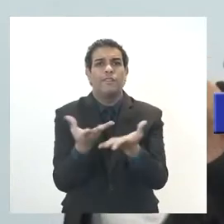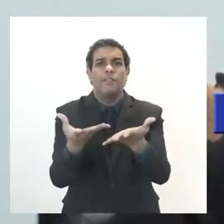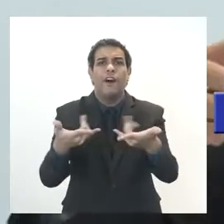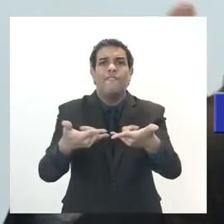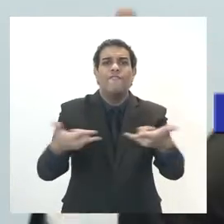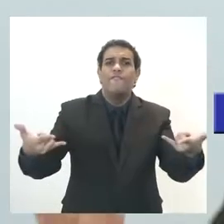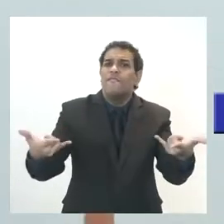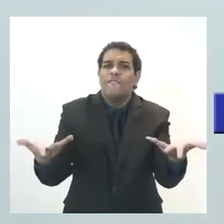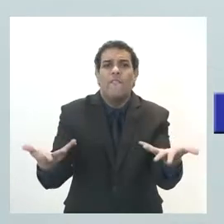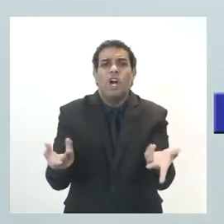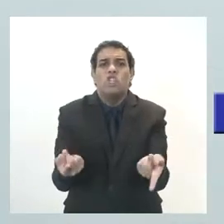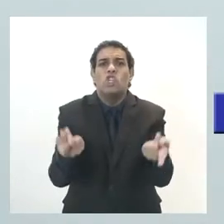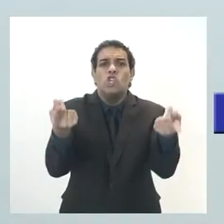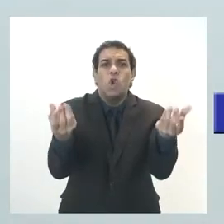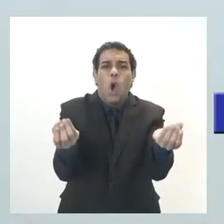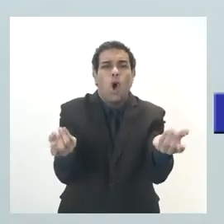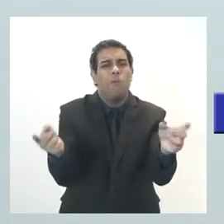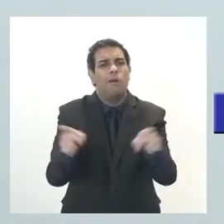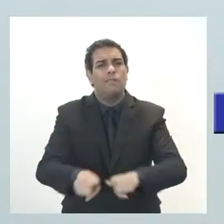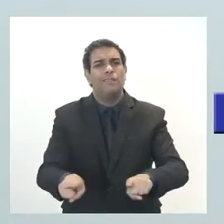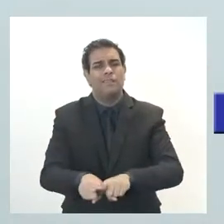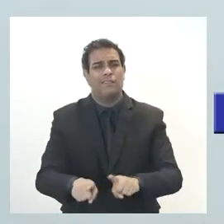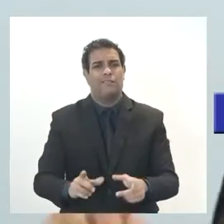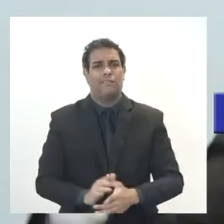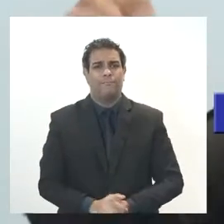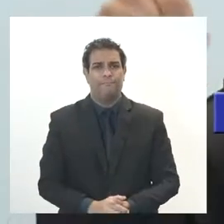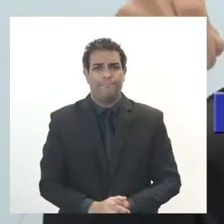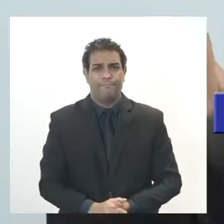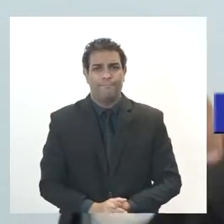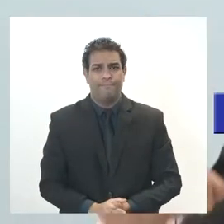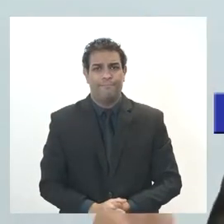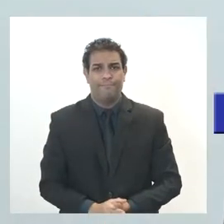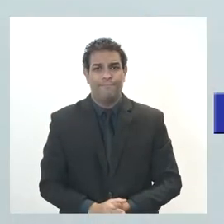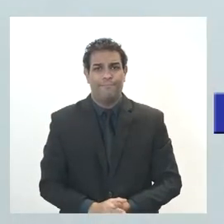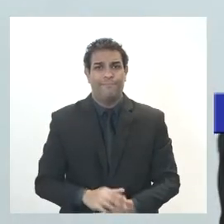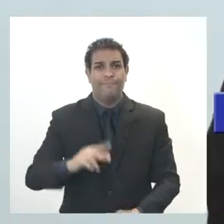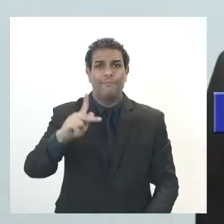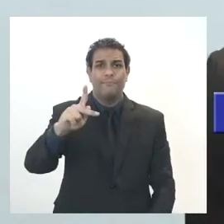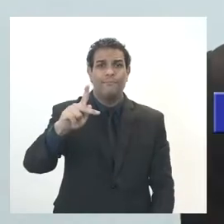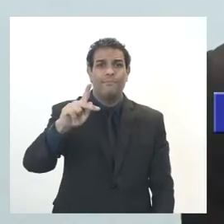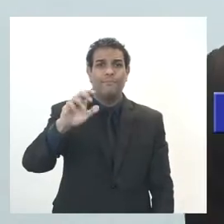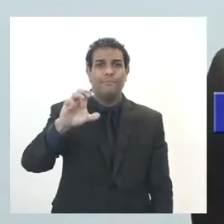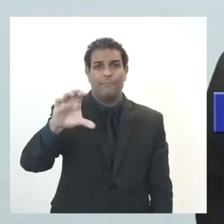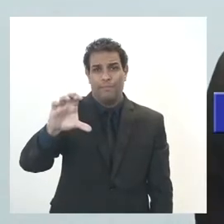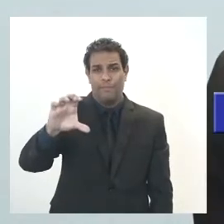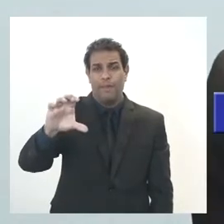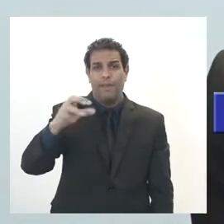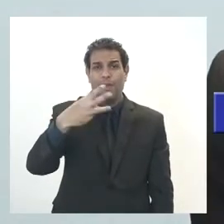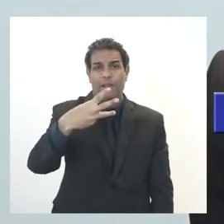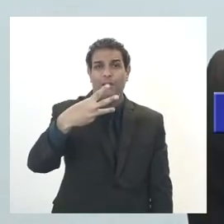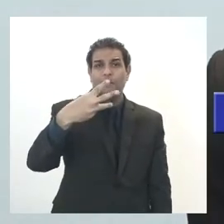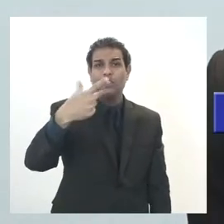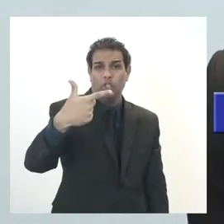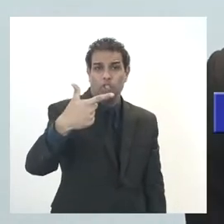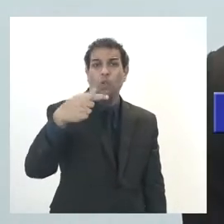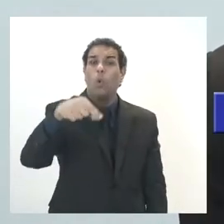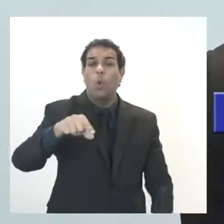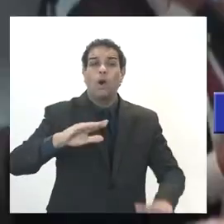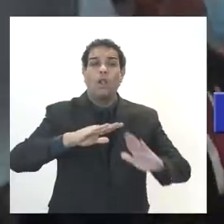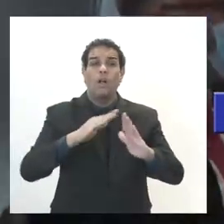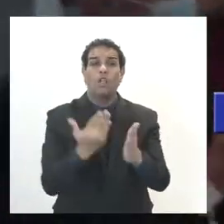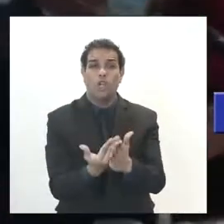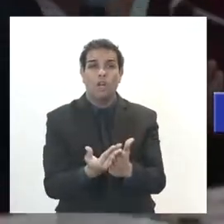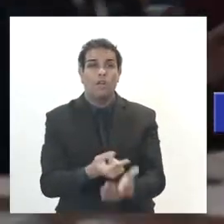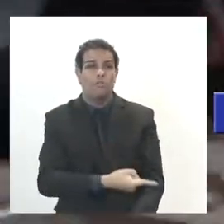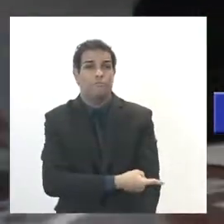ah e também e também na Pet 32 para educação fundamental